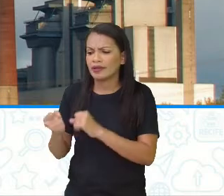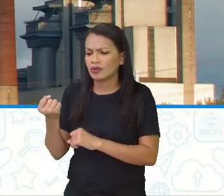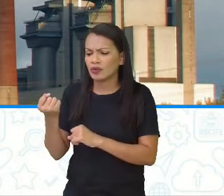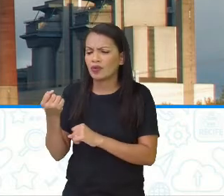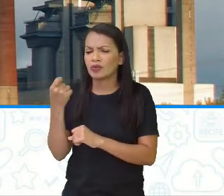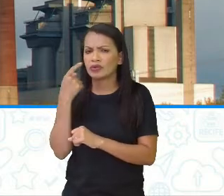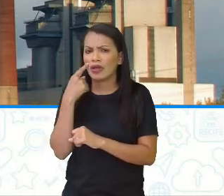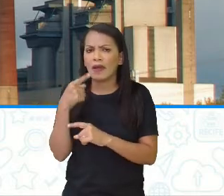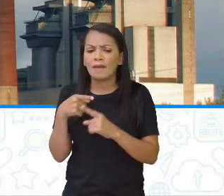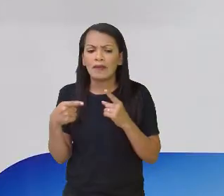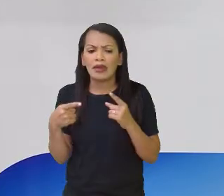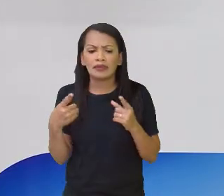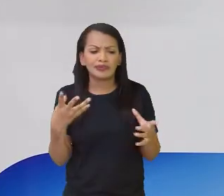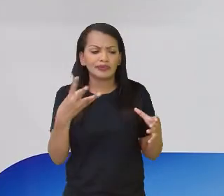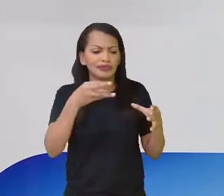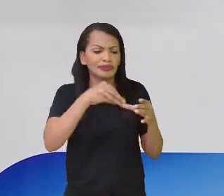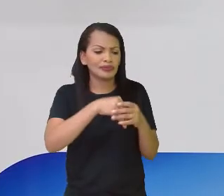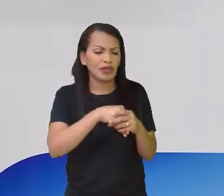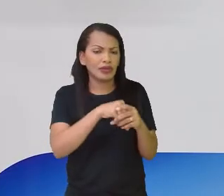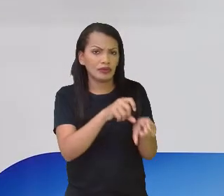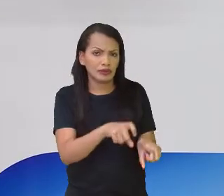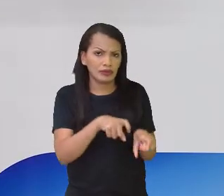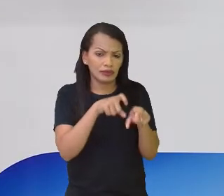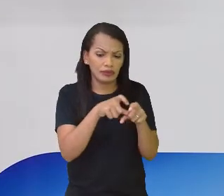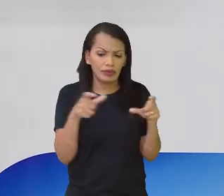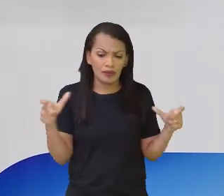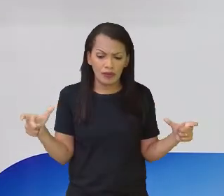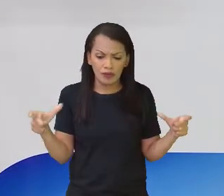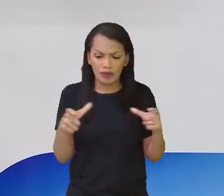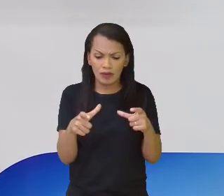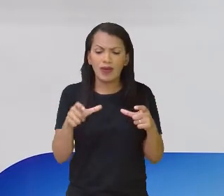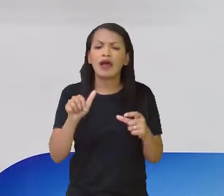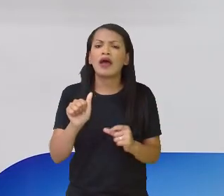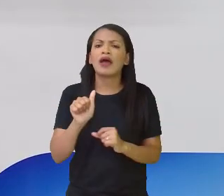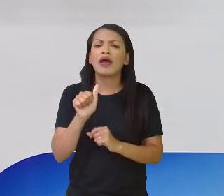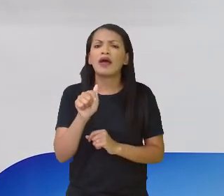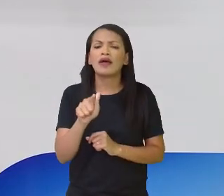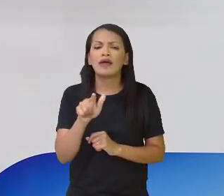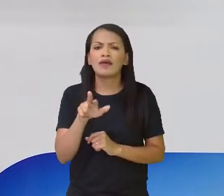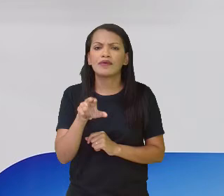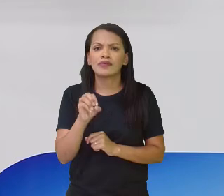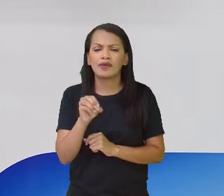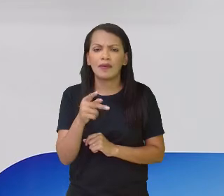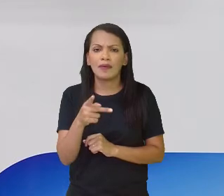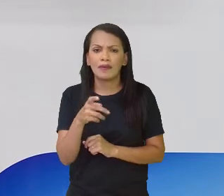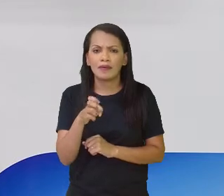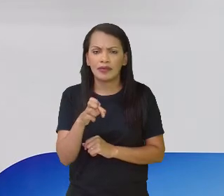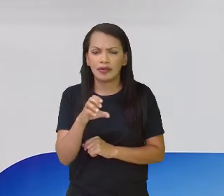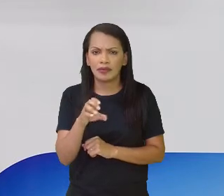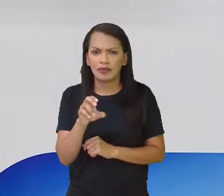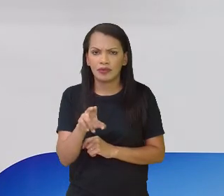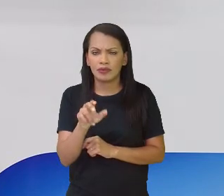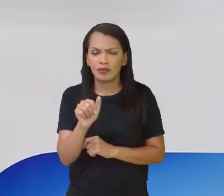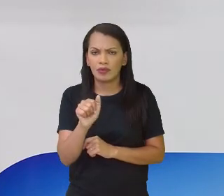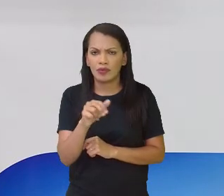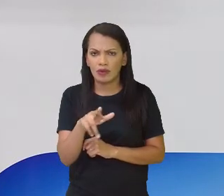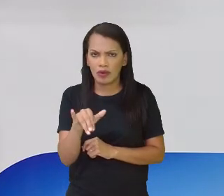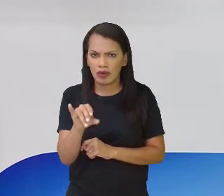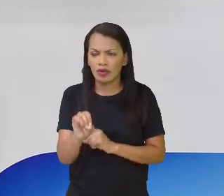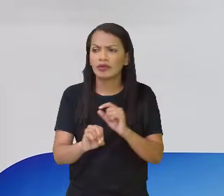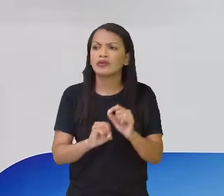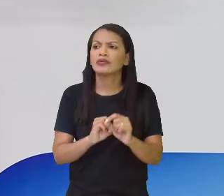é típico do espaço urbano. Mas também acontece o inverso. Cada vez mais